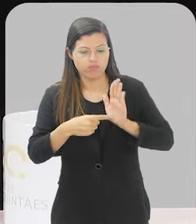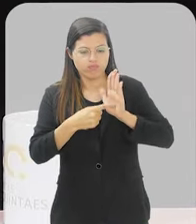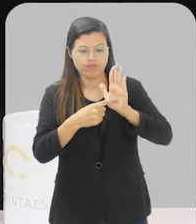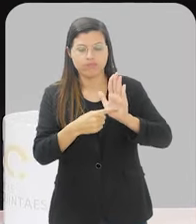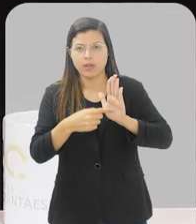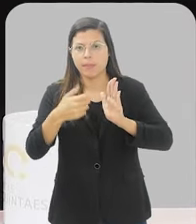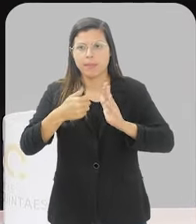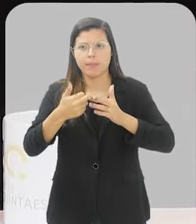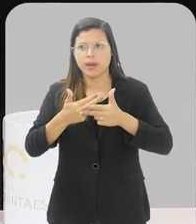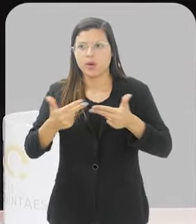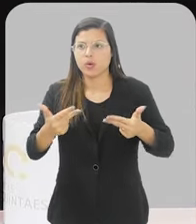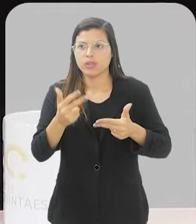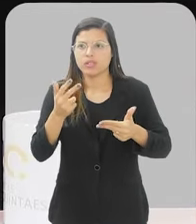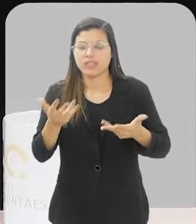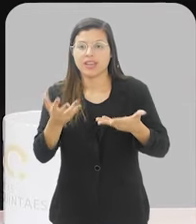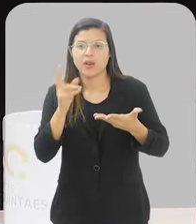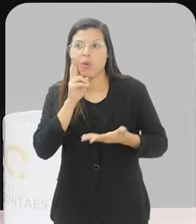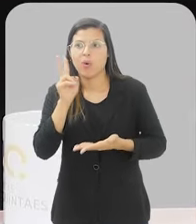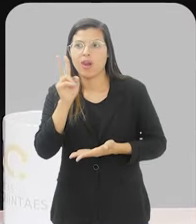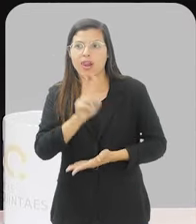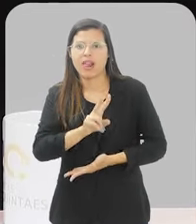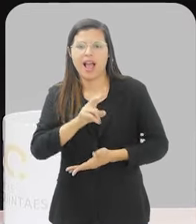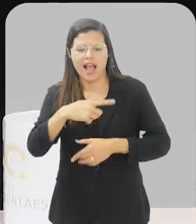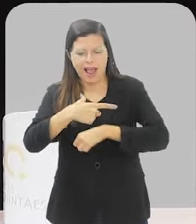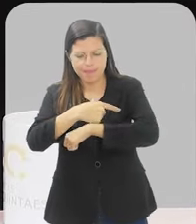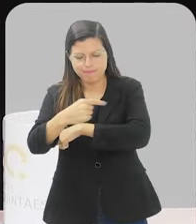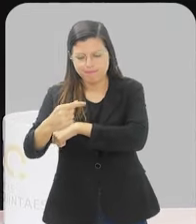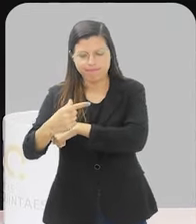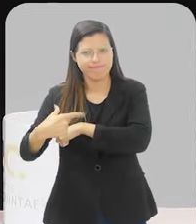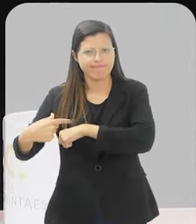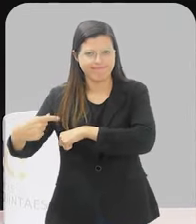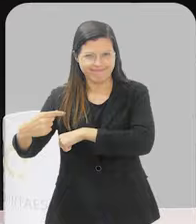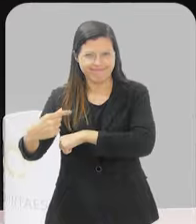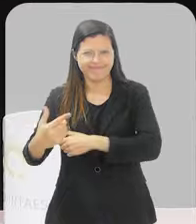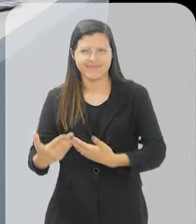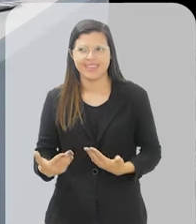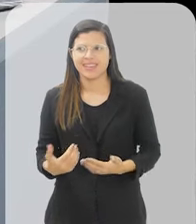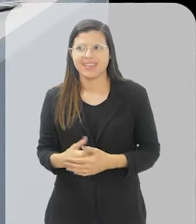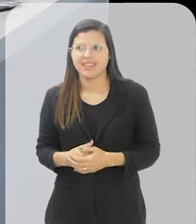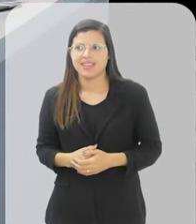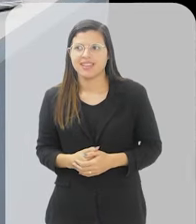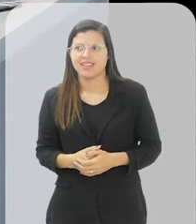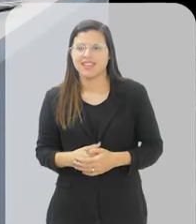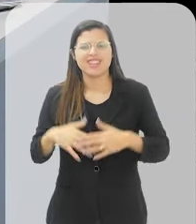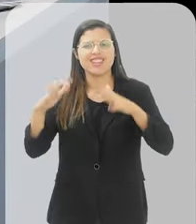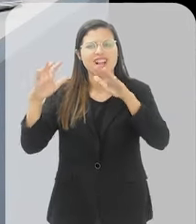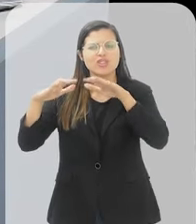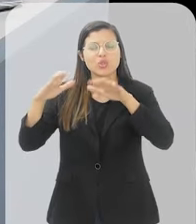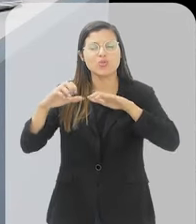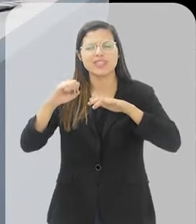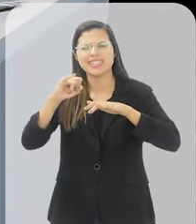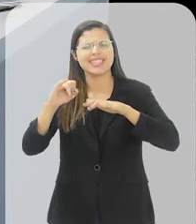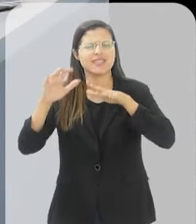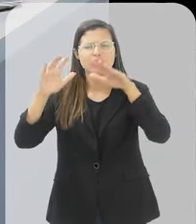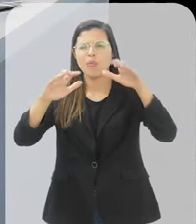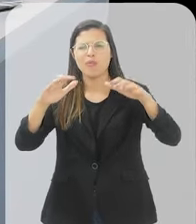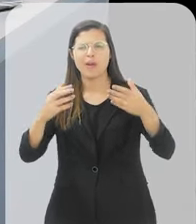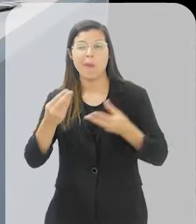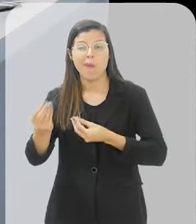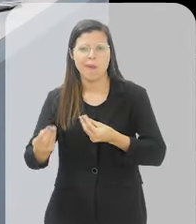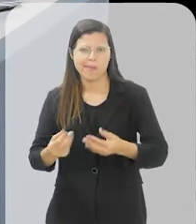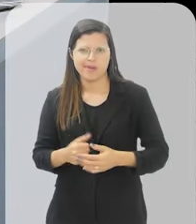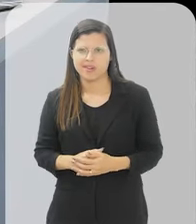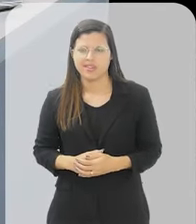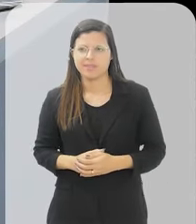primeira coisa que você quer olhar é as penas. E a chuva? Como é que fica a chuva? A chuva,